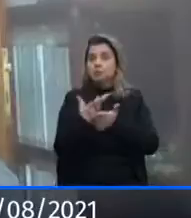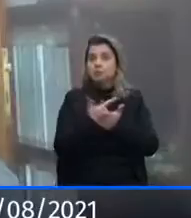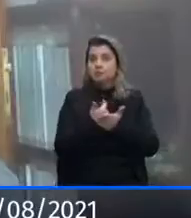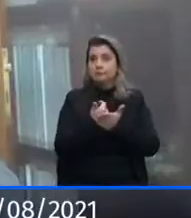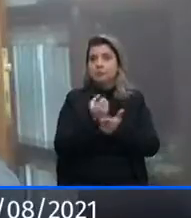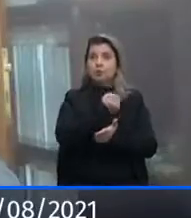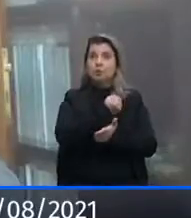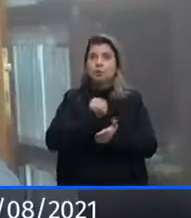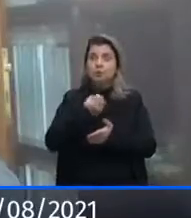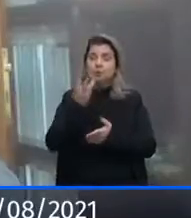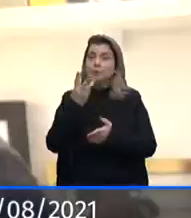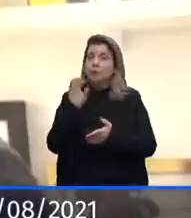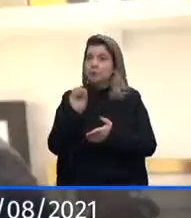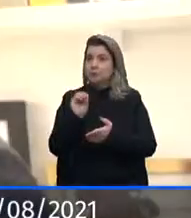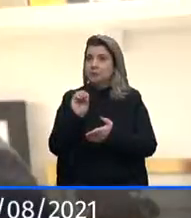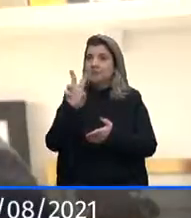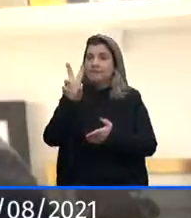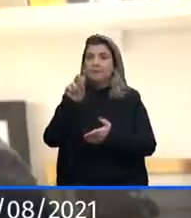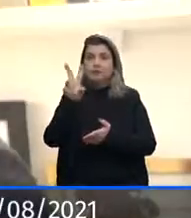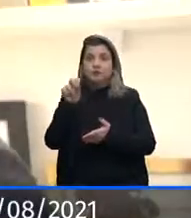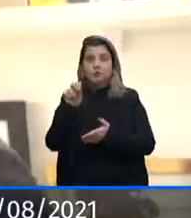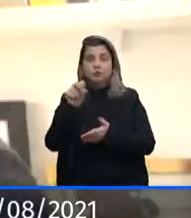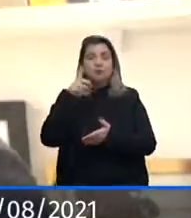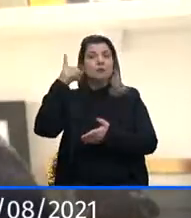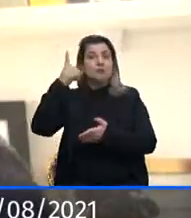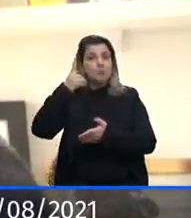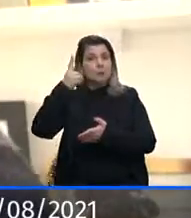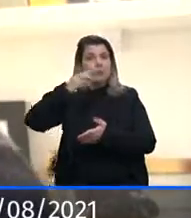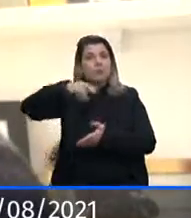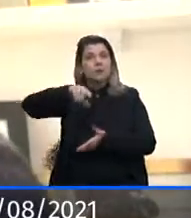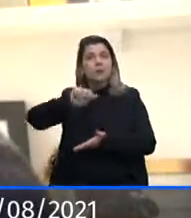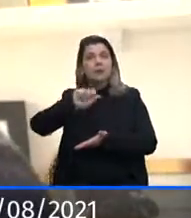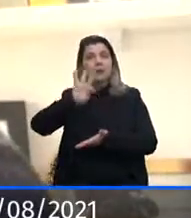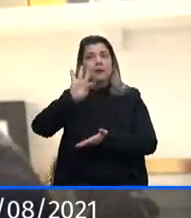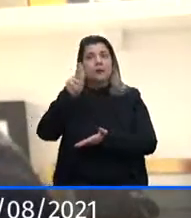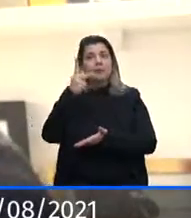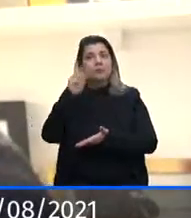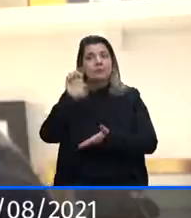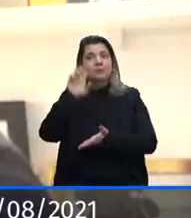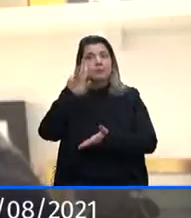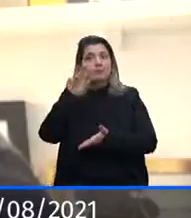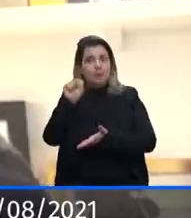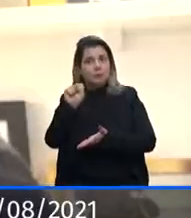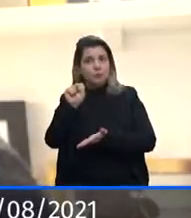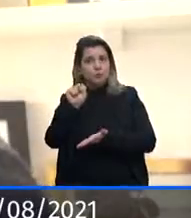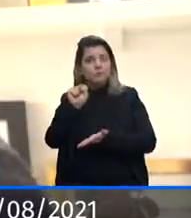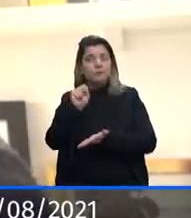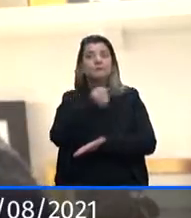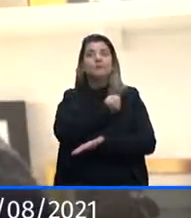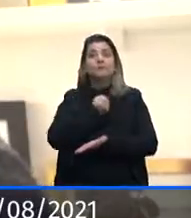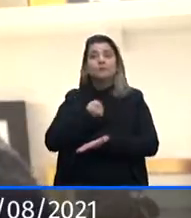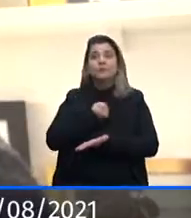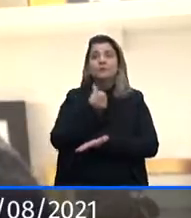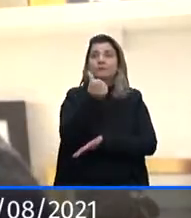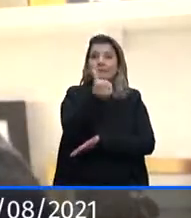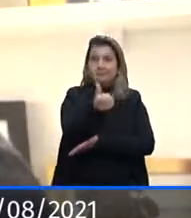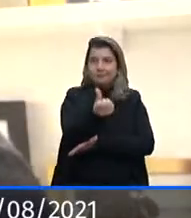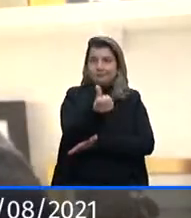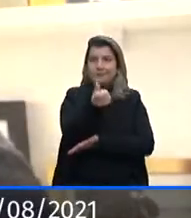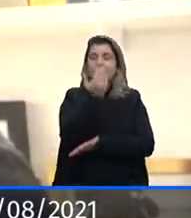número 30-2020 com o deputado Matheus. O requerimento, o item número 6,